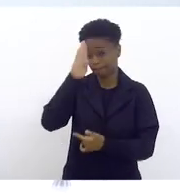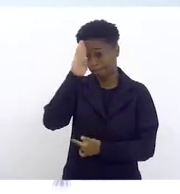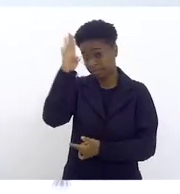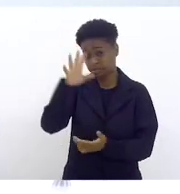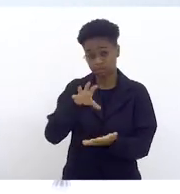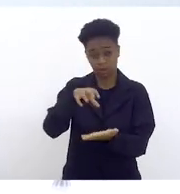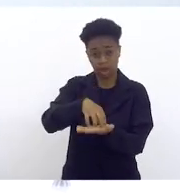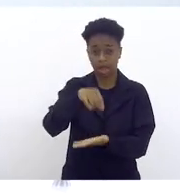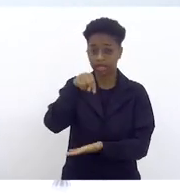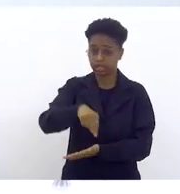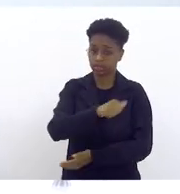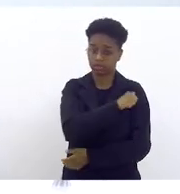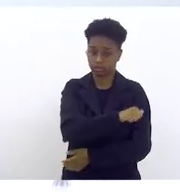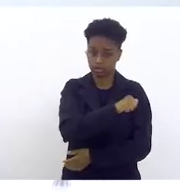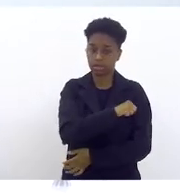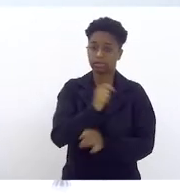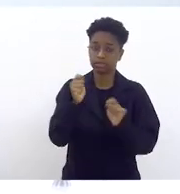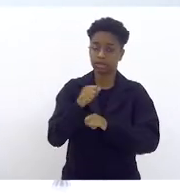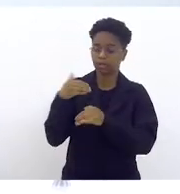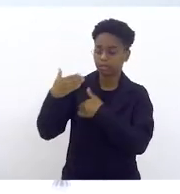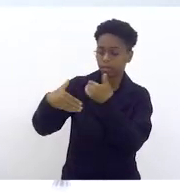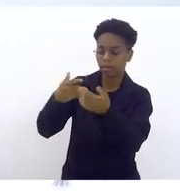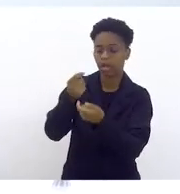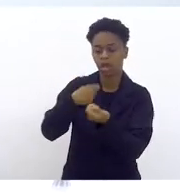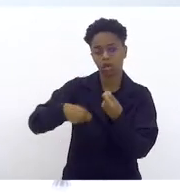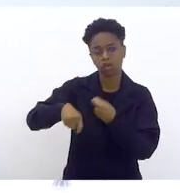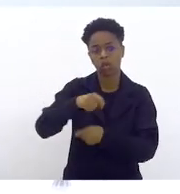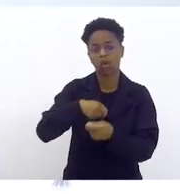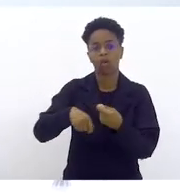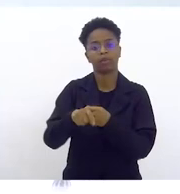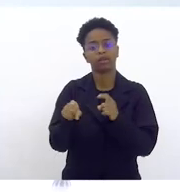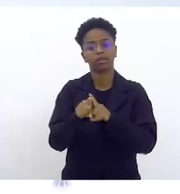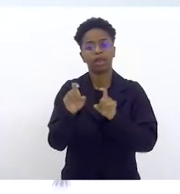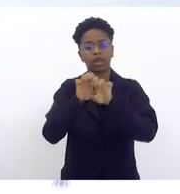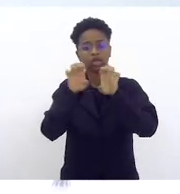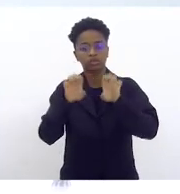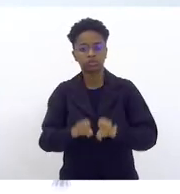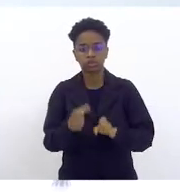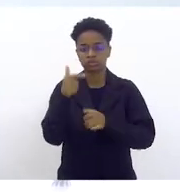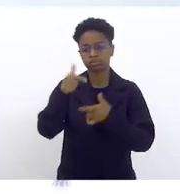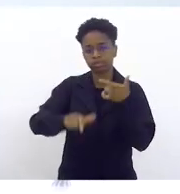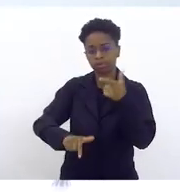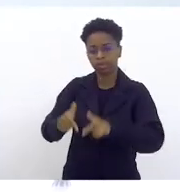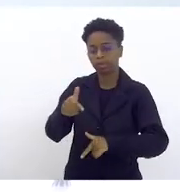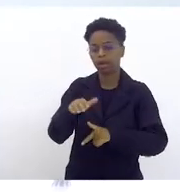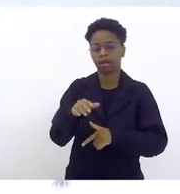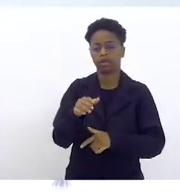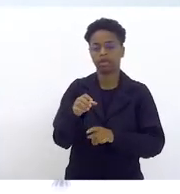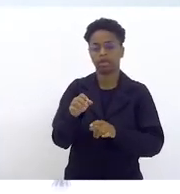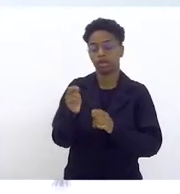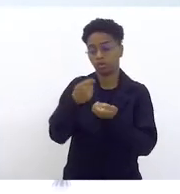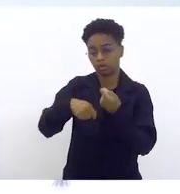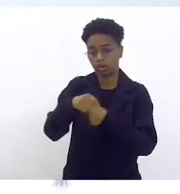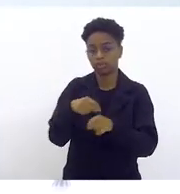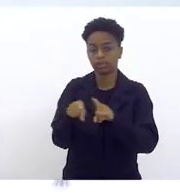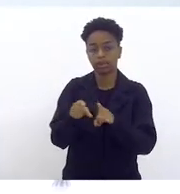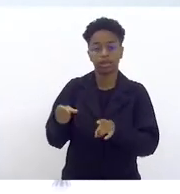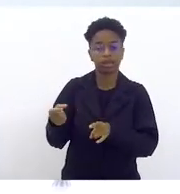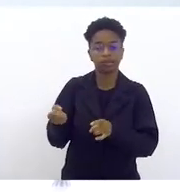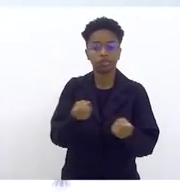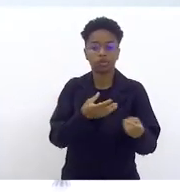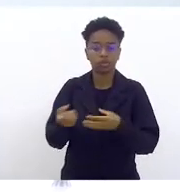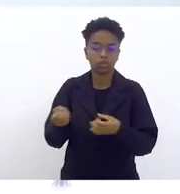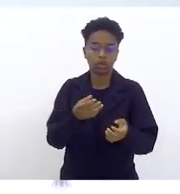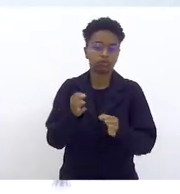para essa retomada de desenvolvimento econômico reestruturação econômica e para reindustrialização do nosso Estado